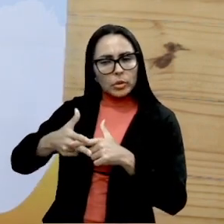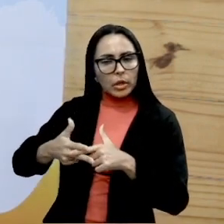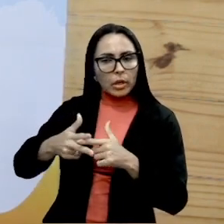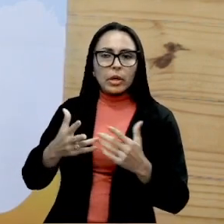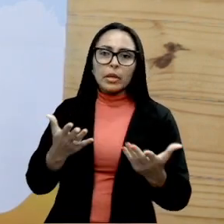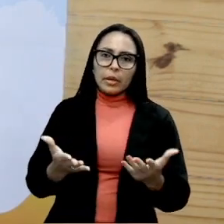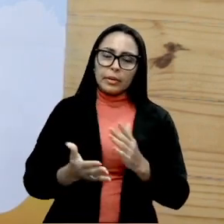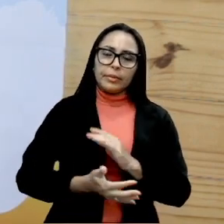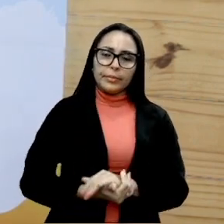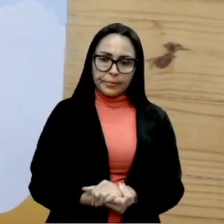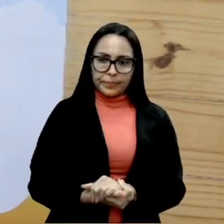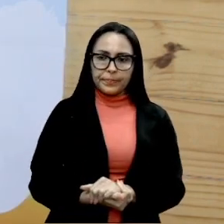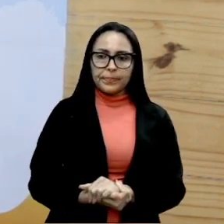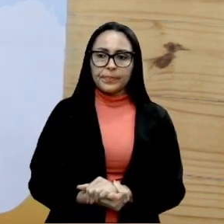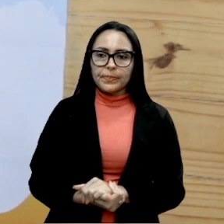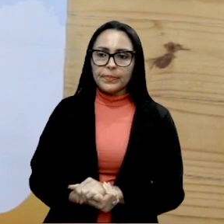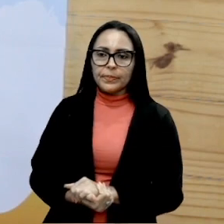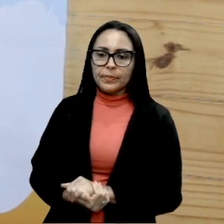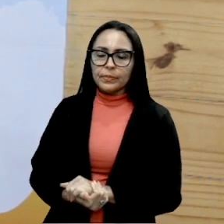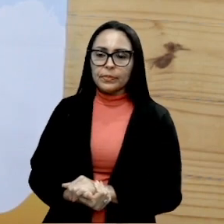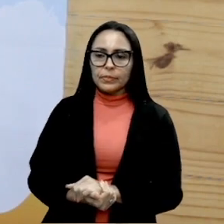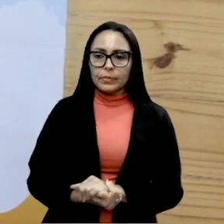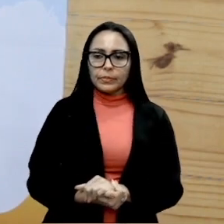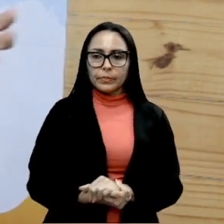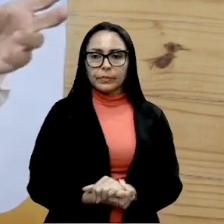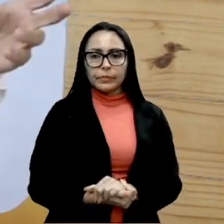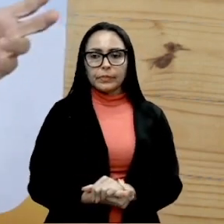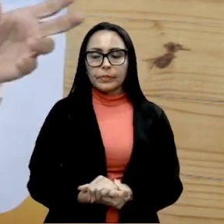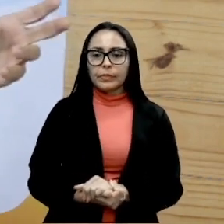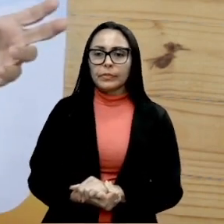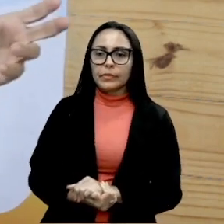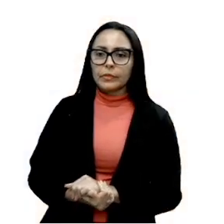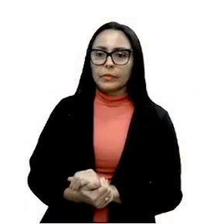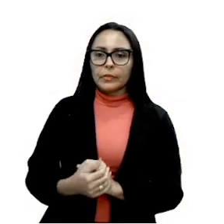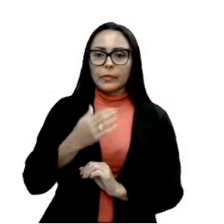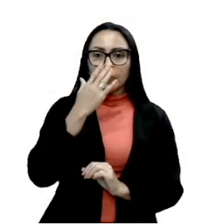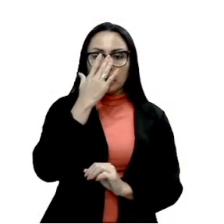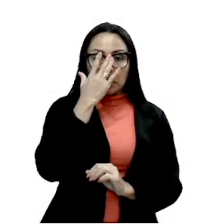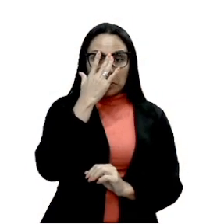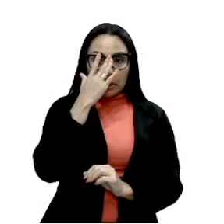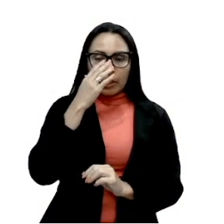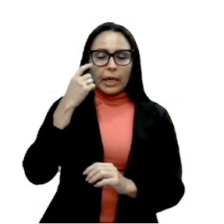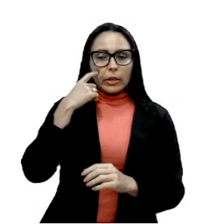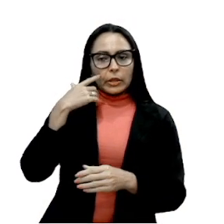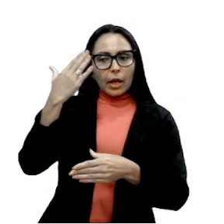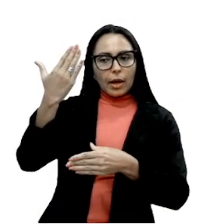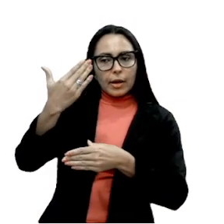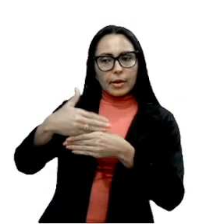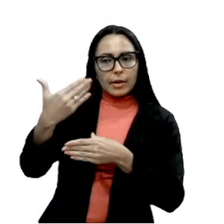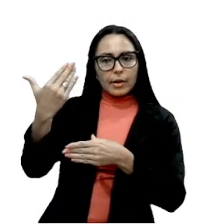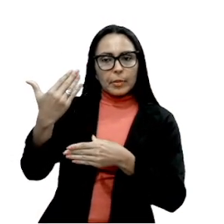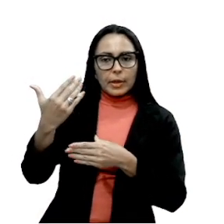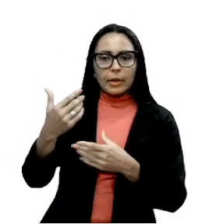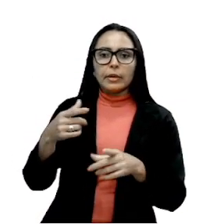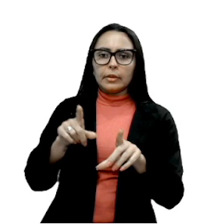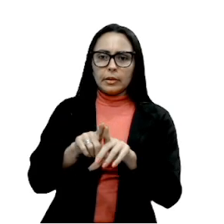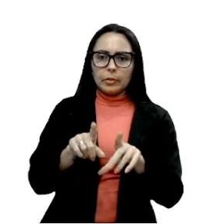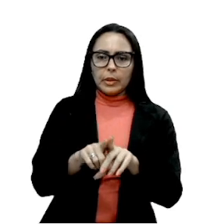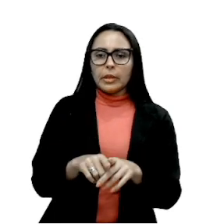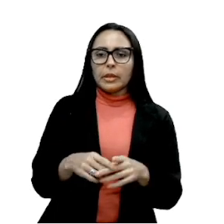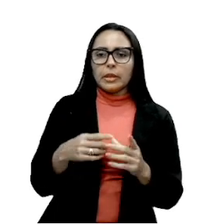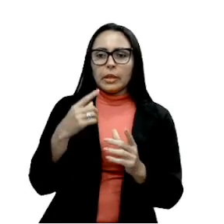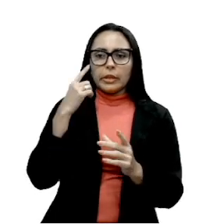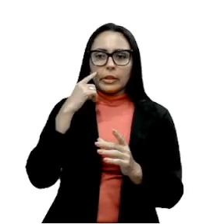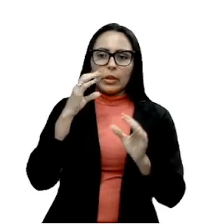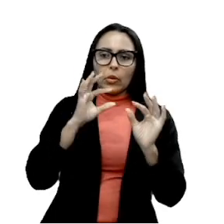equipe para liberar, certo? E apontam as câmeras, que não só tem uma câmera, tem normalmente 2, 3